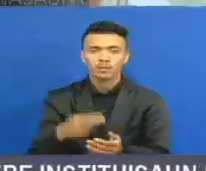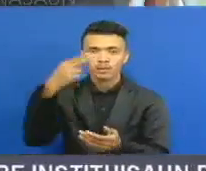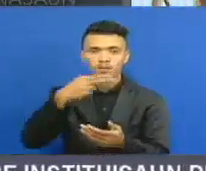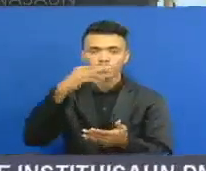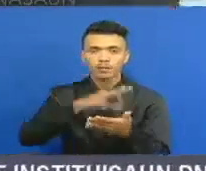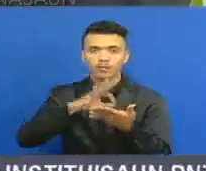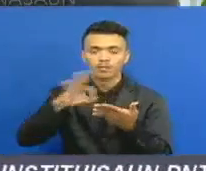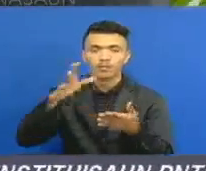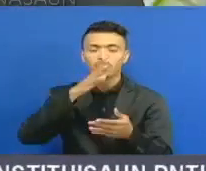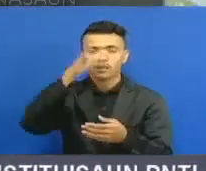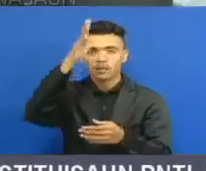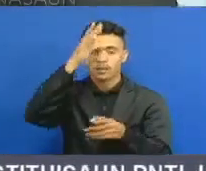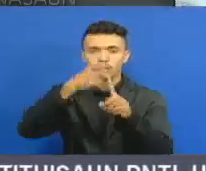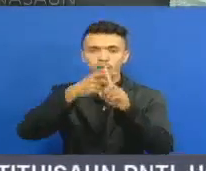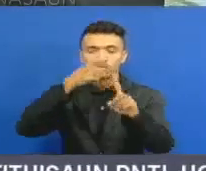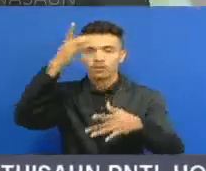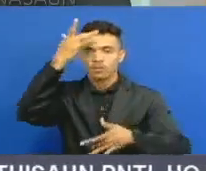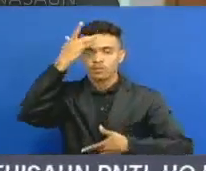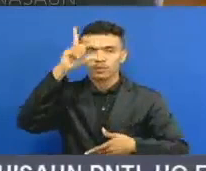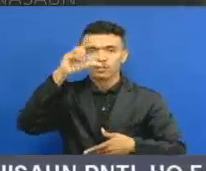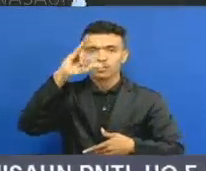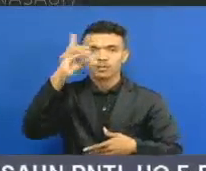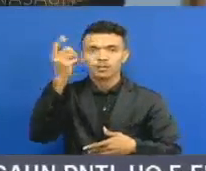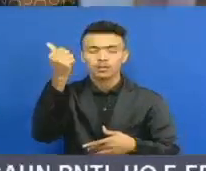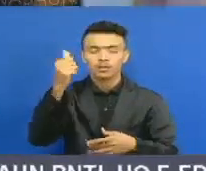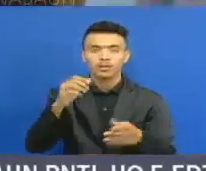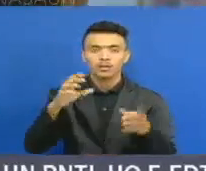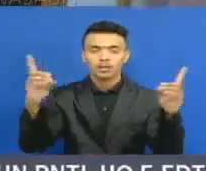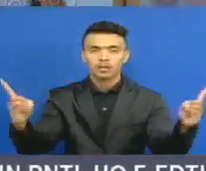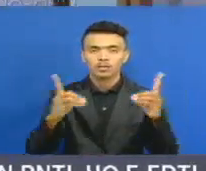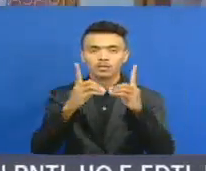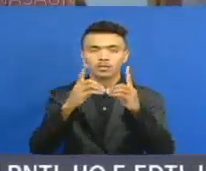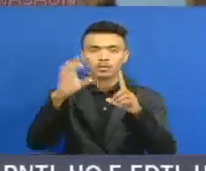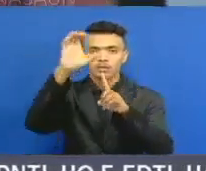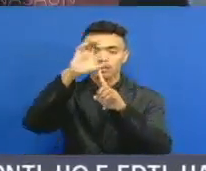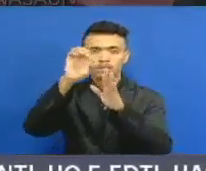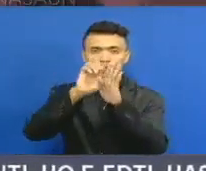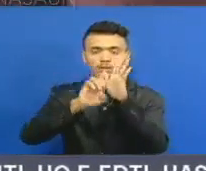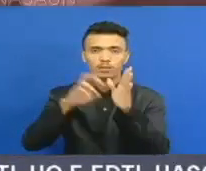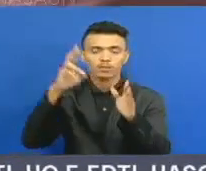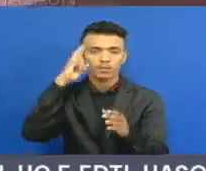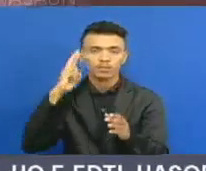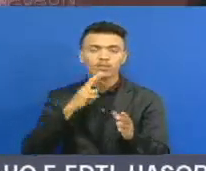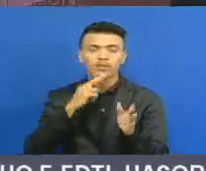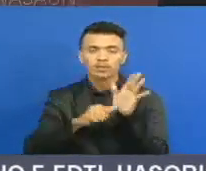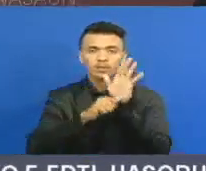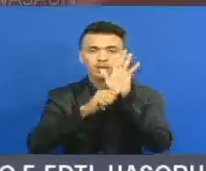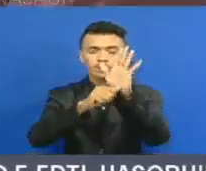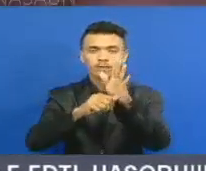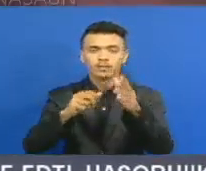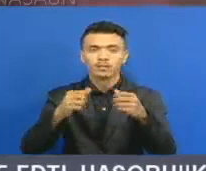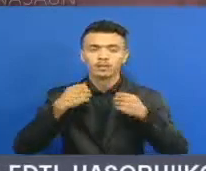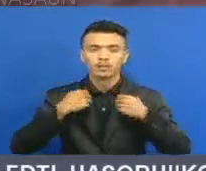Quinta-feira nem inangamang husi paciente Lídia dos Santos hasoro chefe estado José Ramos Horta pude apresenta condição de saúde